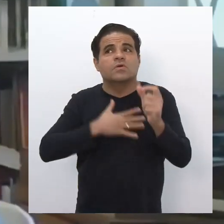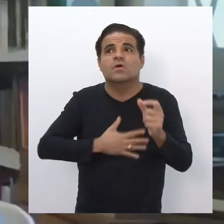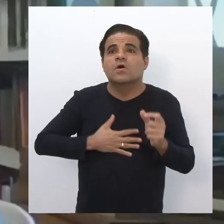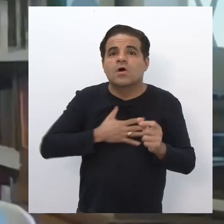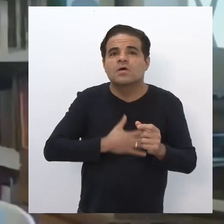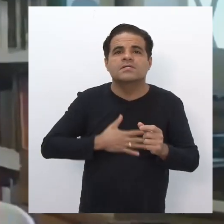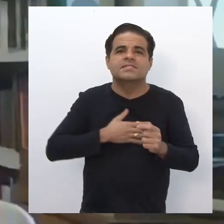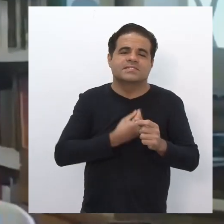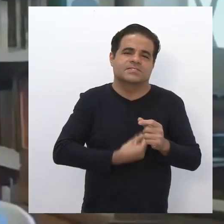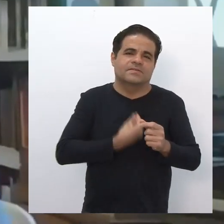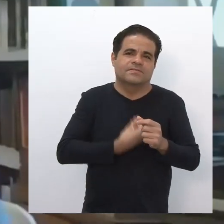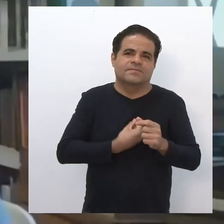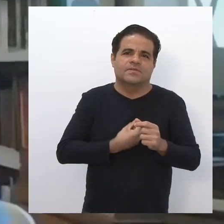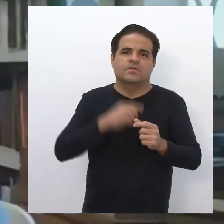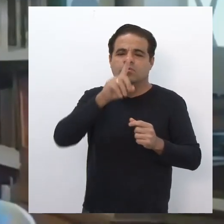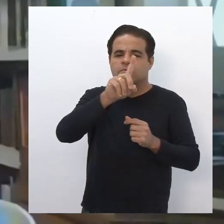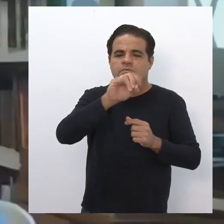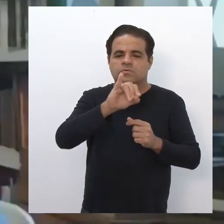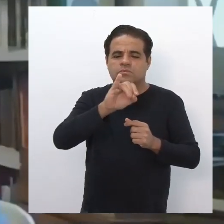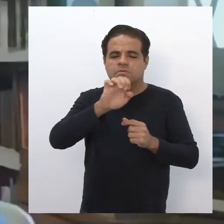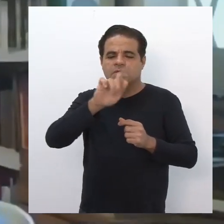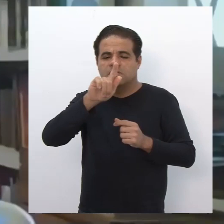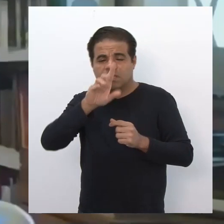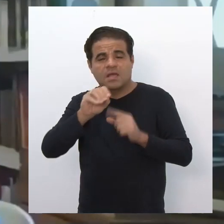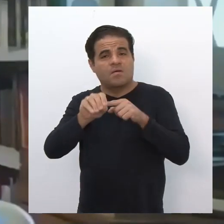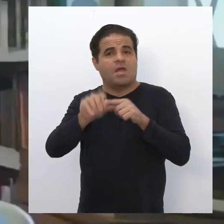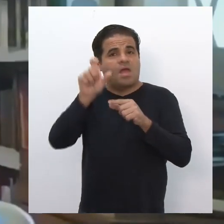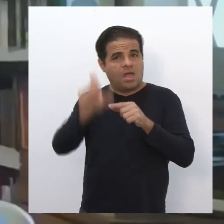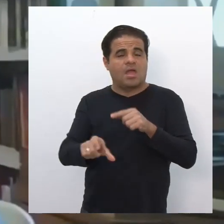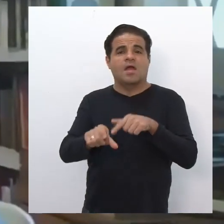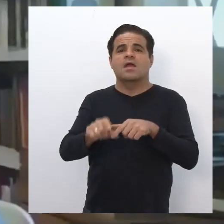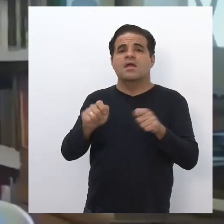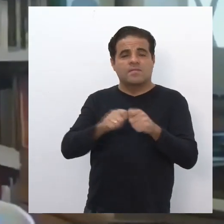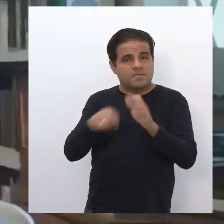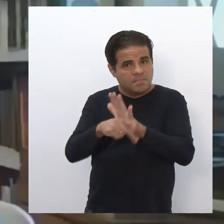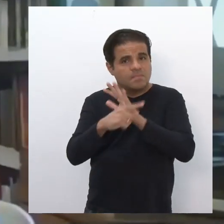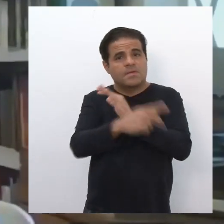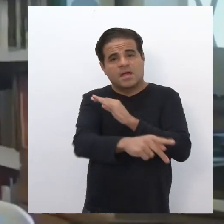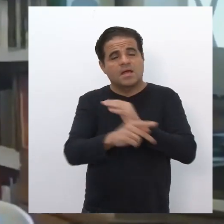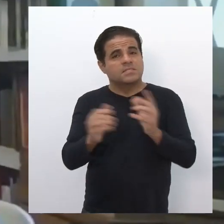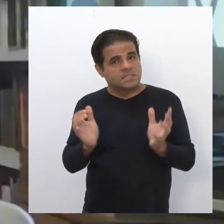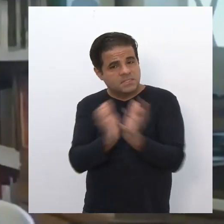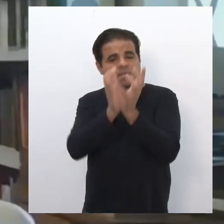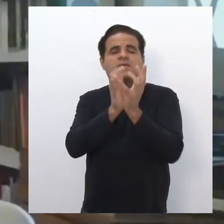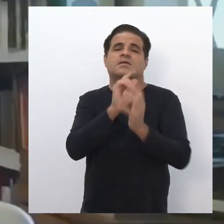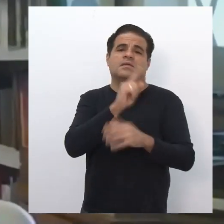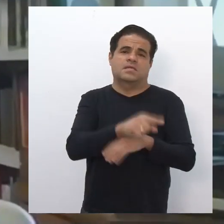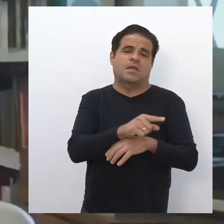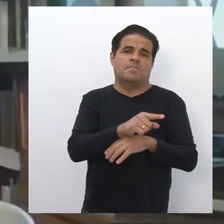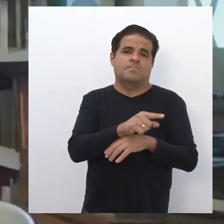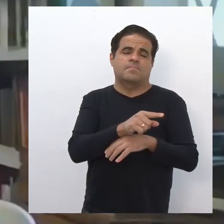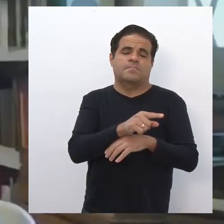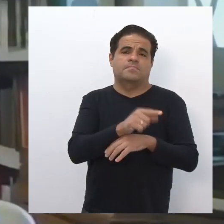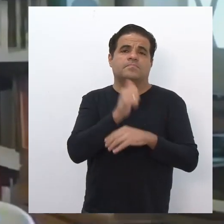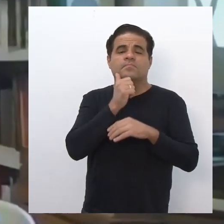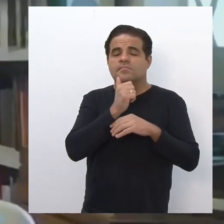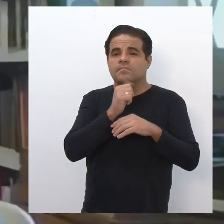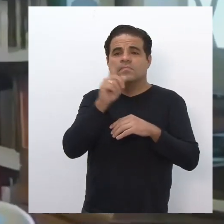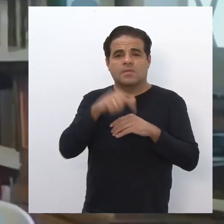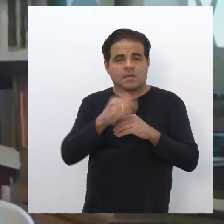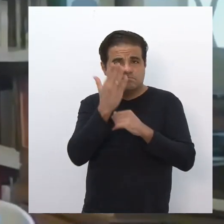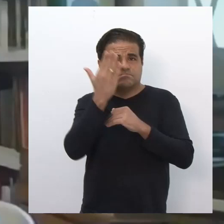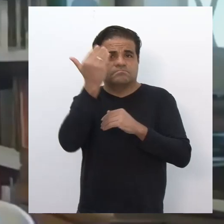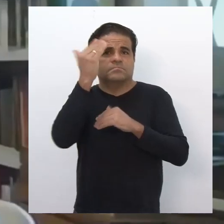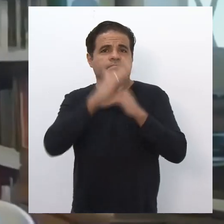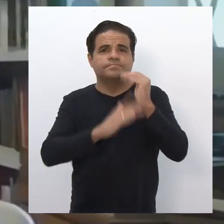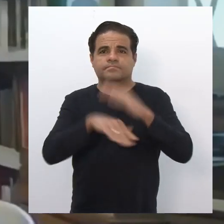né? E eu acho que o Diego é isso, quer dizer, o Diego faz parte desta equipe, né? É um talento